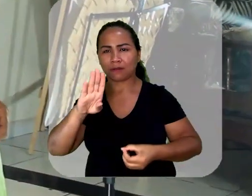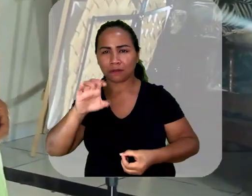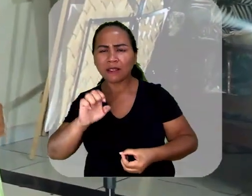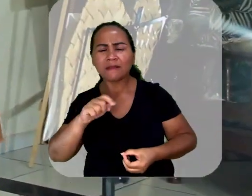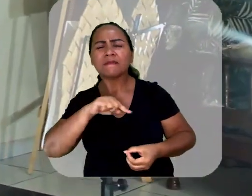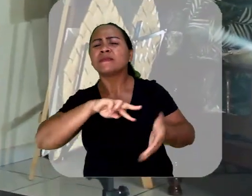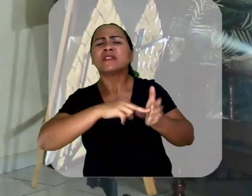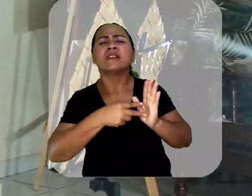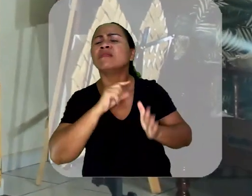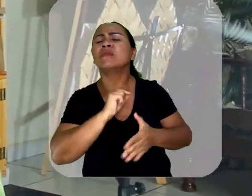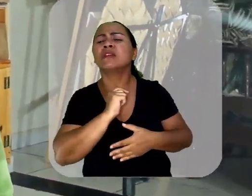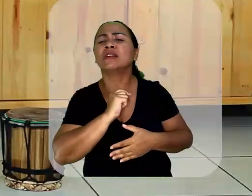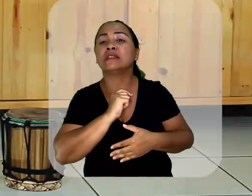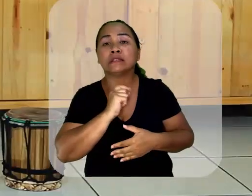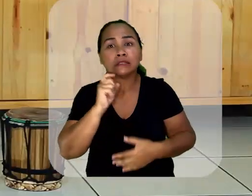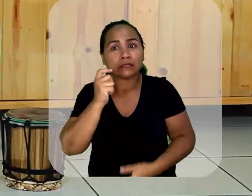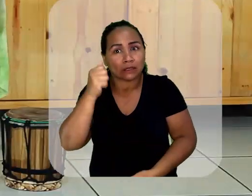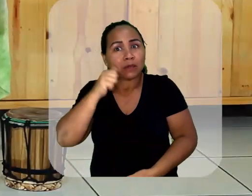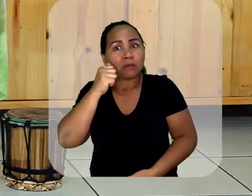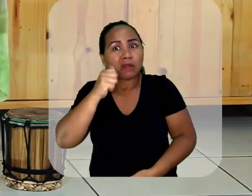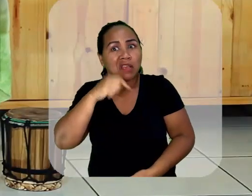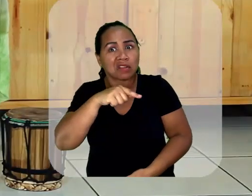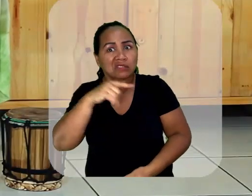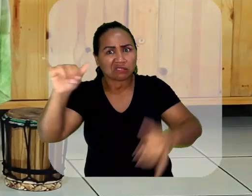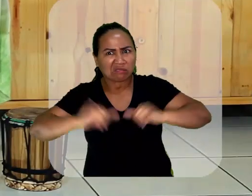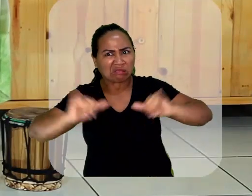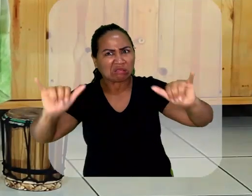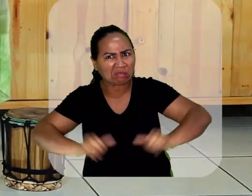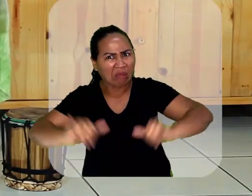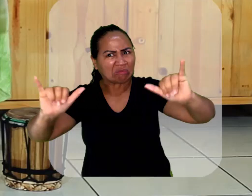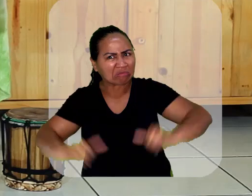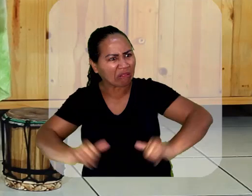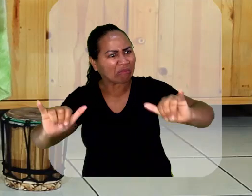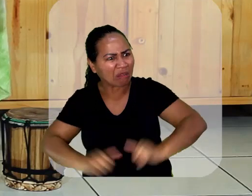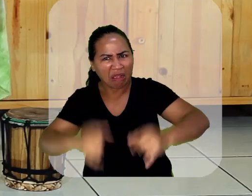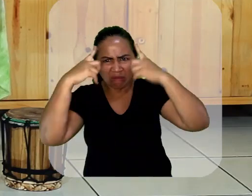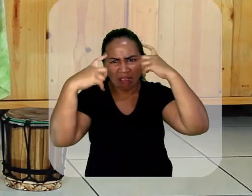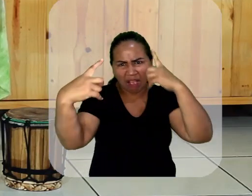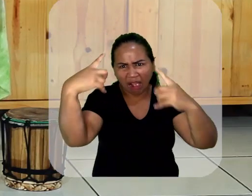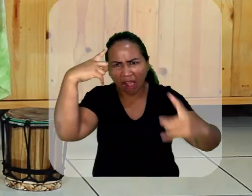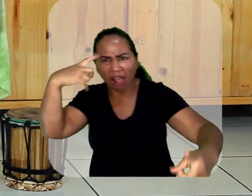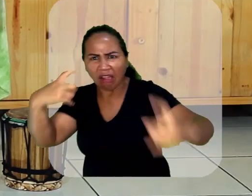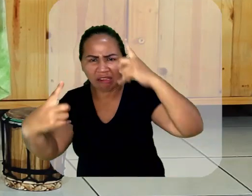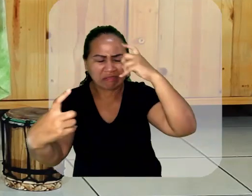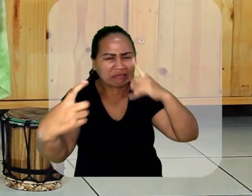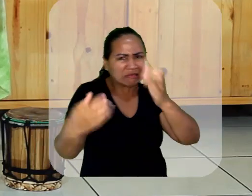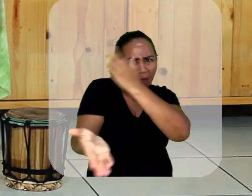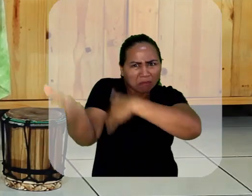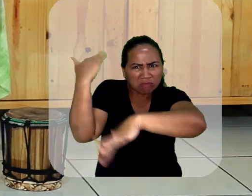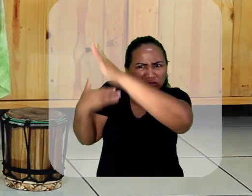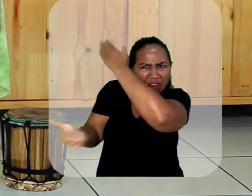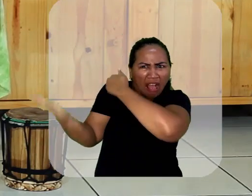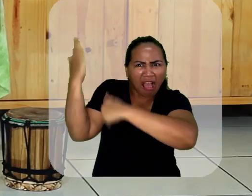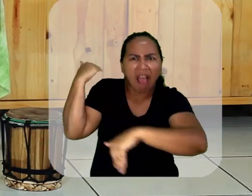ela impõe, não somente da pequena vila de Mussambê. É destampar um caldeirão de dores milenares